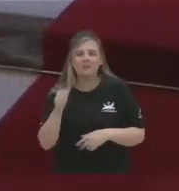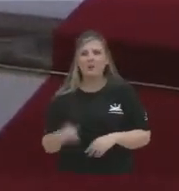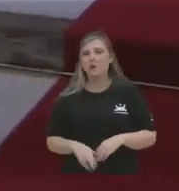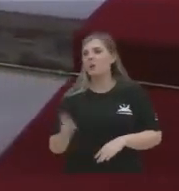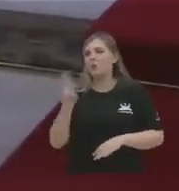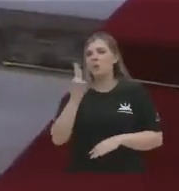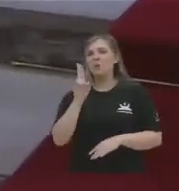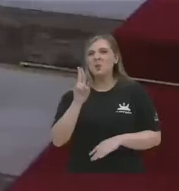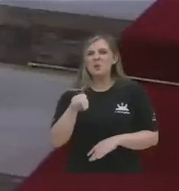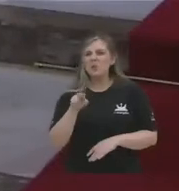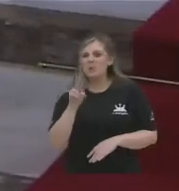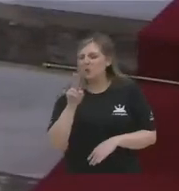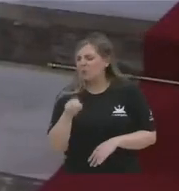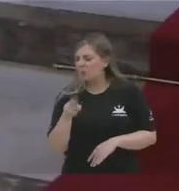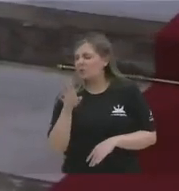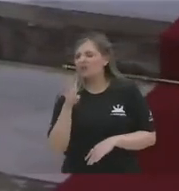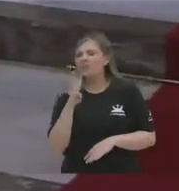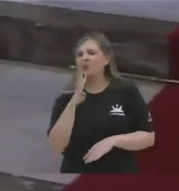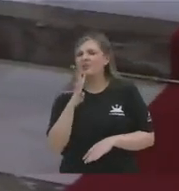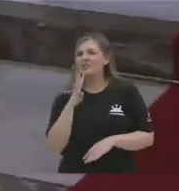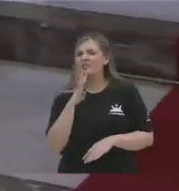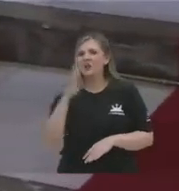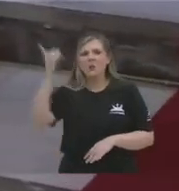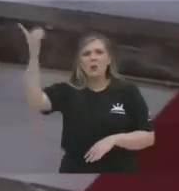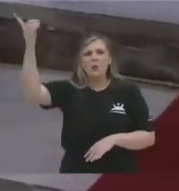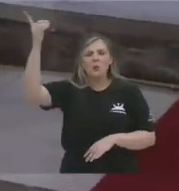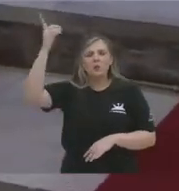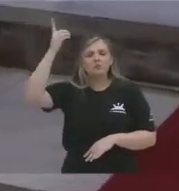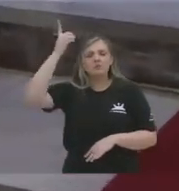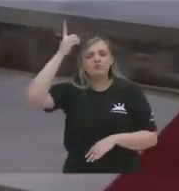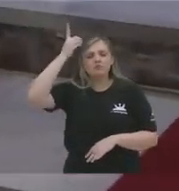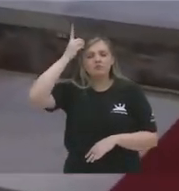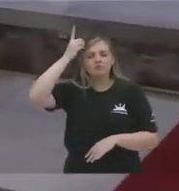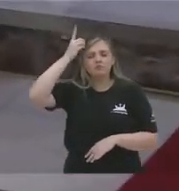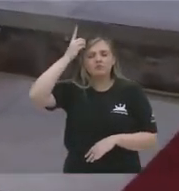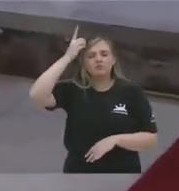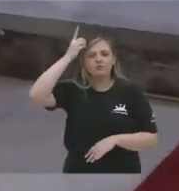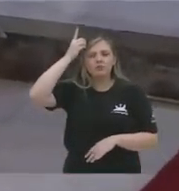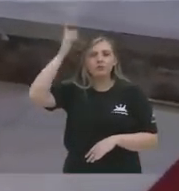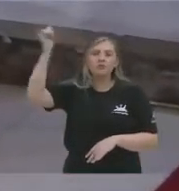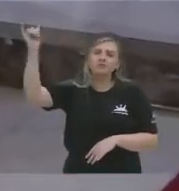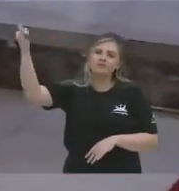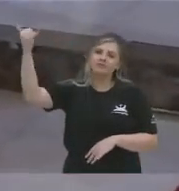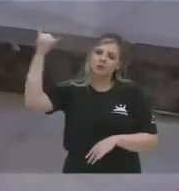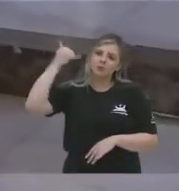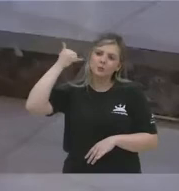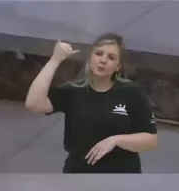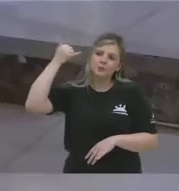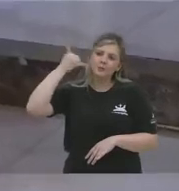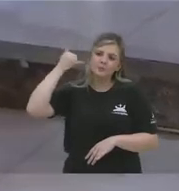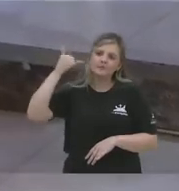jamais conhecerei o dom que vem de te escutar.